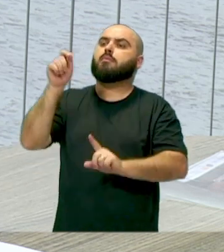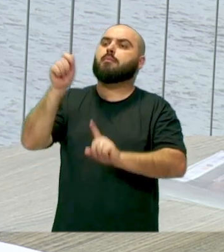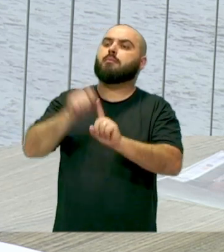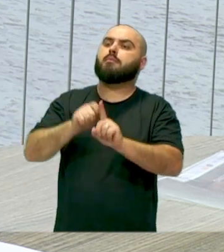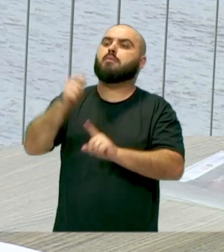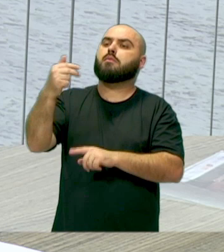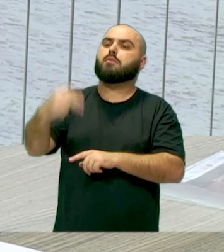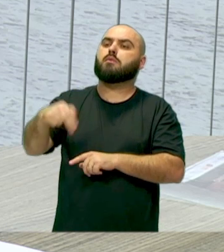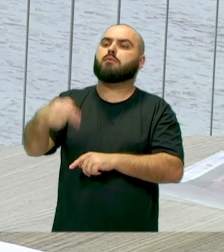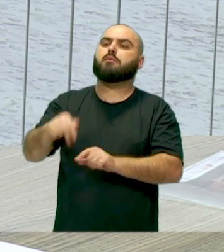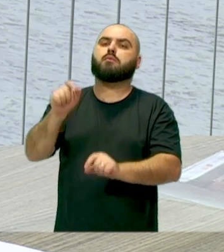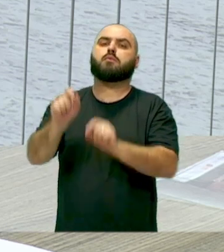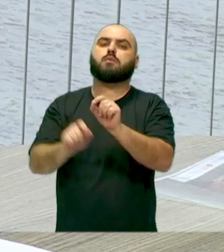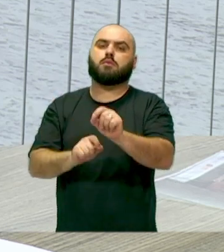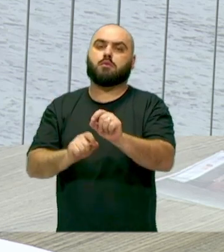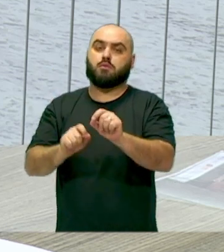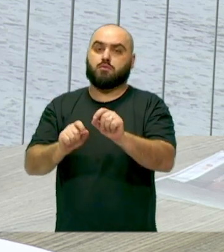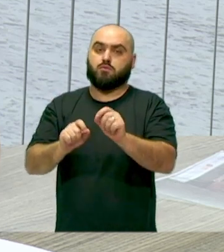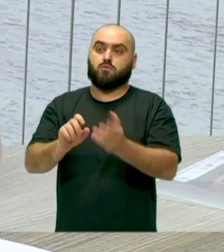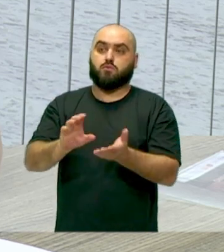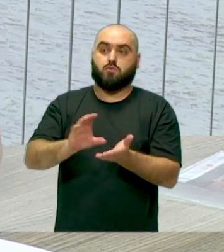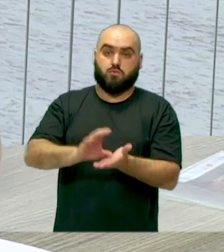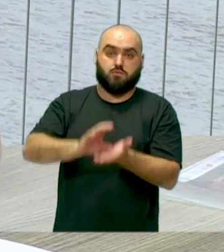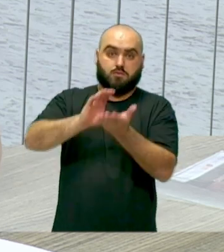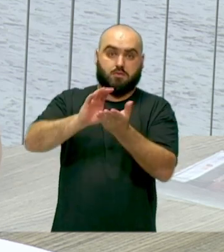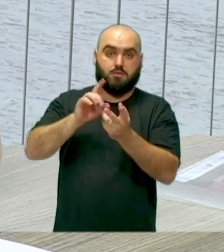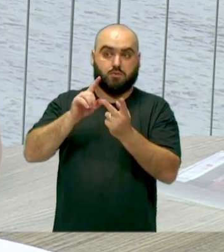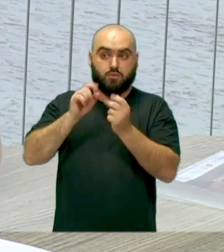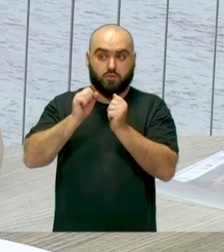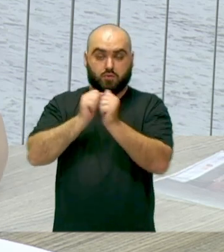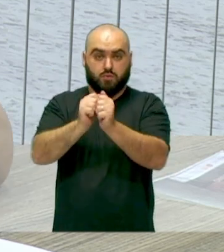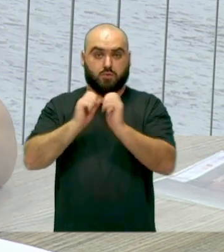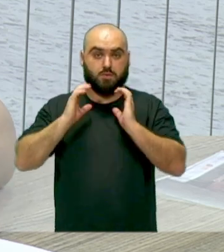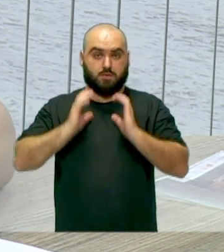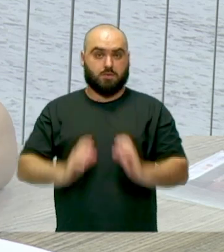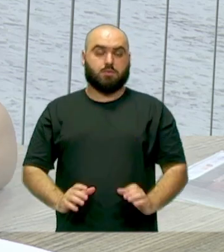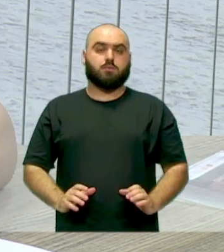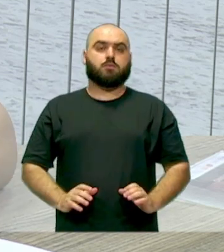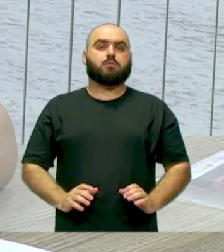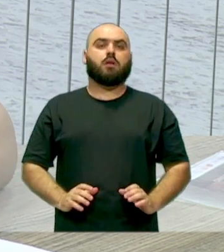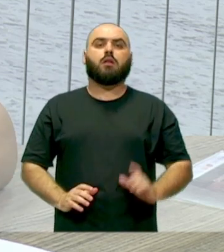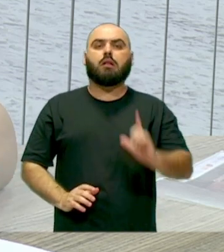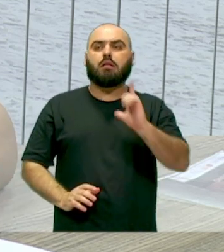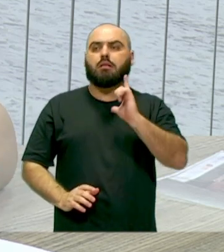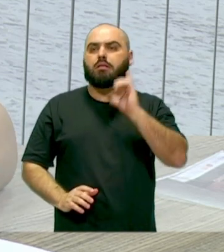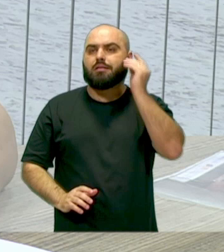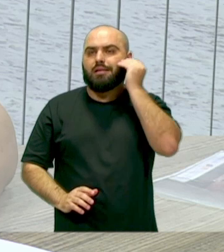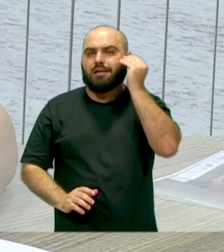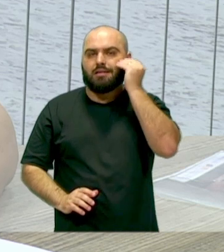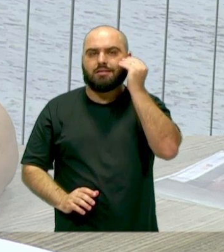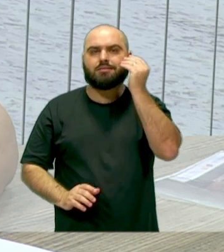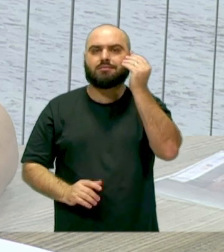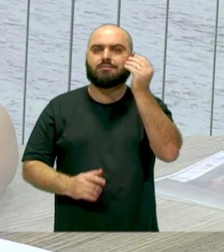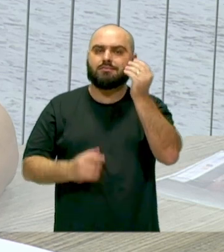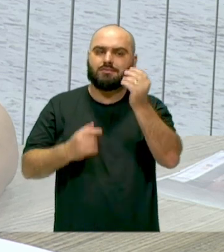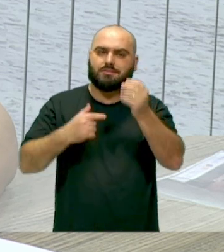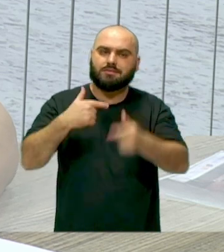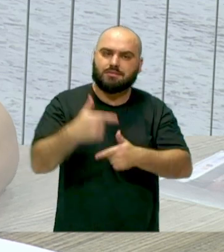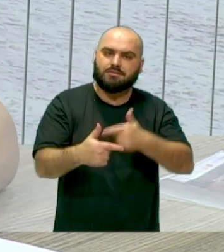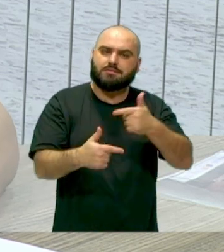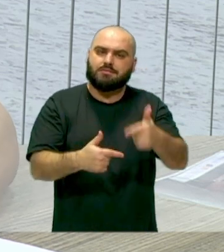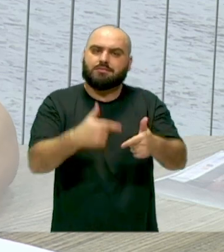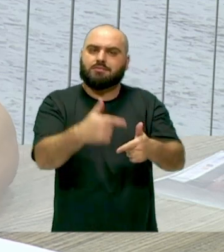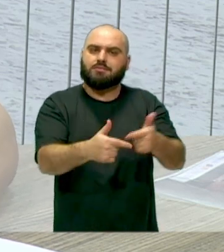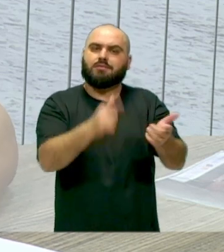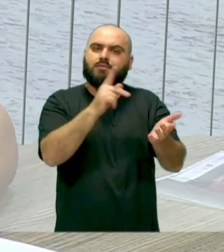gente, enquanto conselho, junto com a cidadania, procura fazer trabalhos realmente